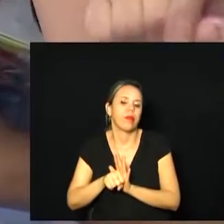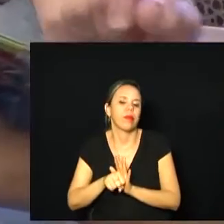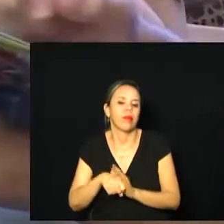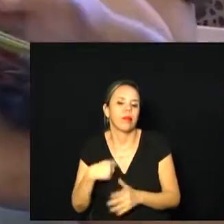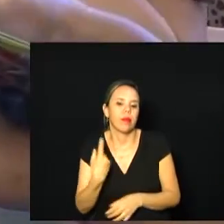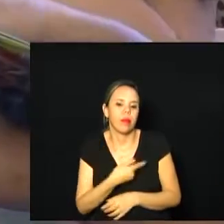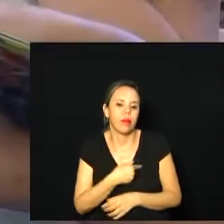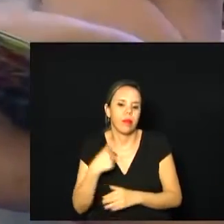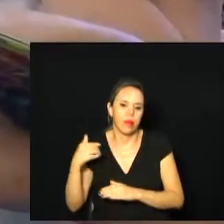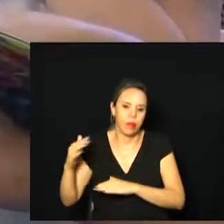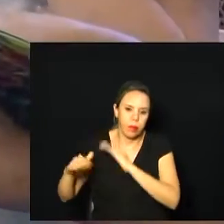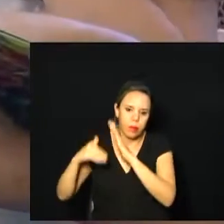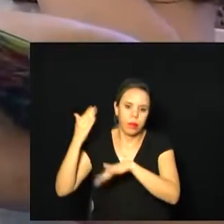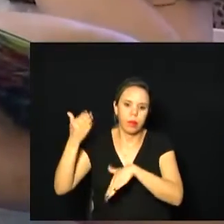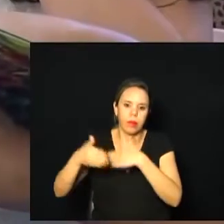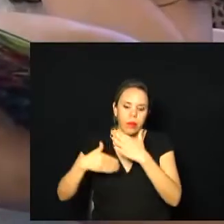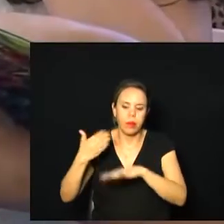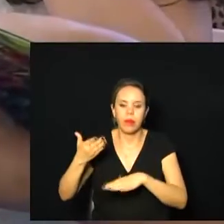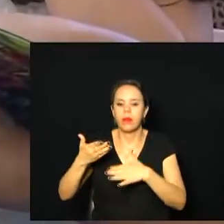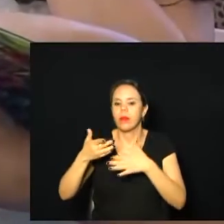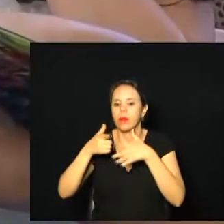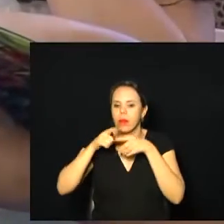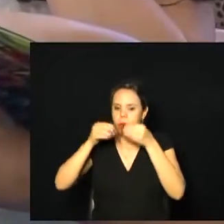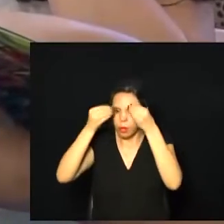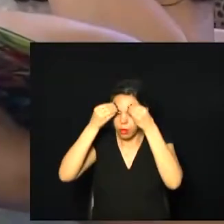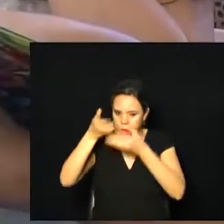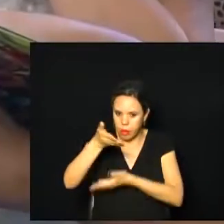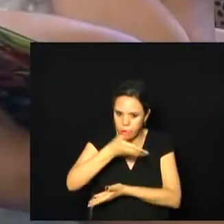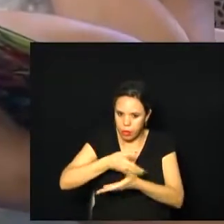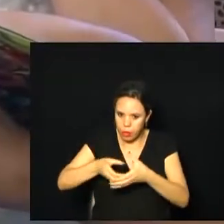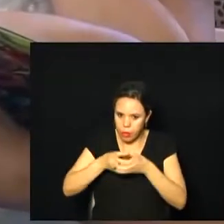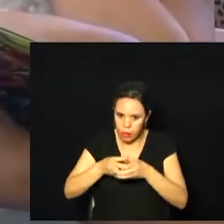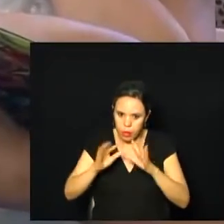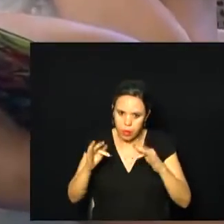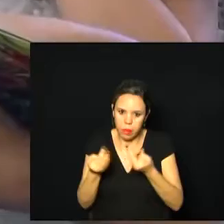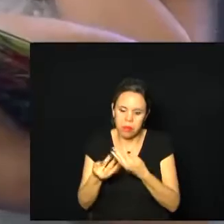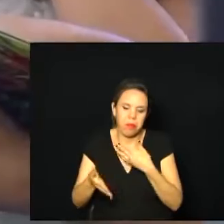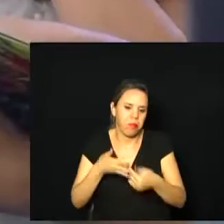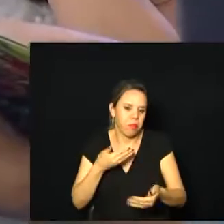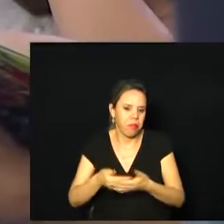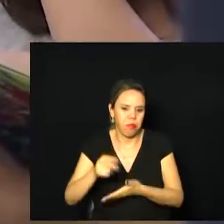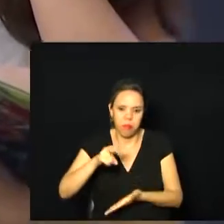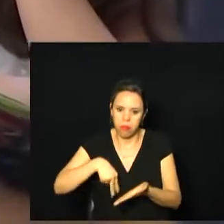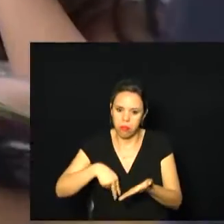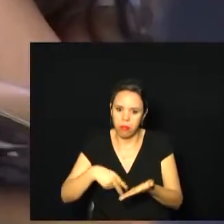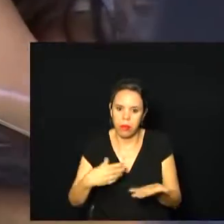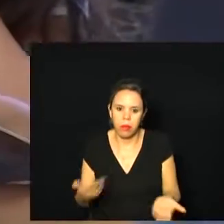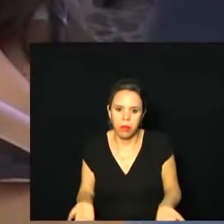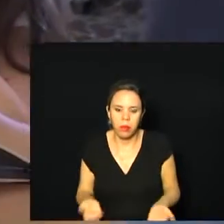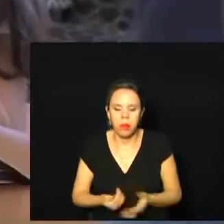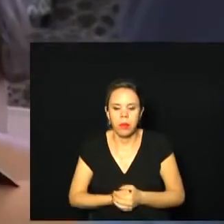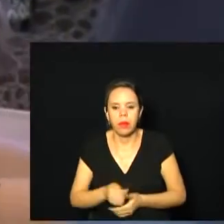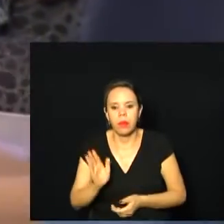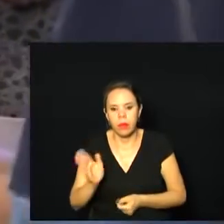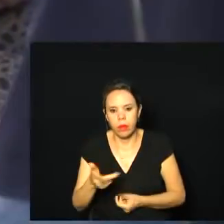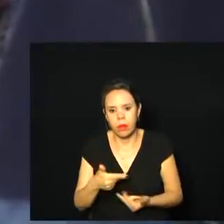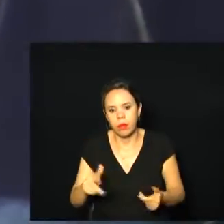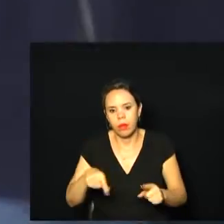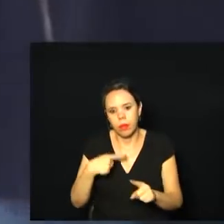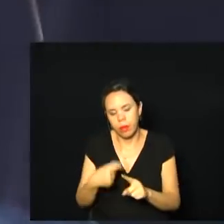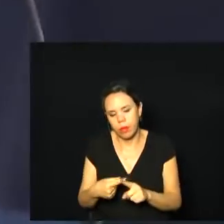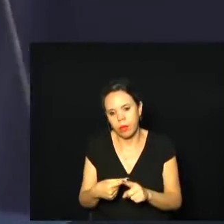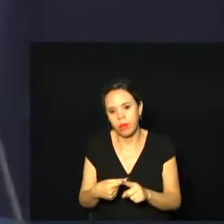Nós vamos desenvolver a linguagem em convívio social, na família, independente da leitura, né? Que já é uma coisa